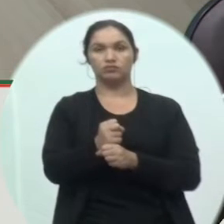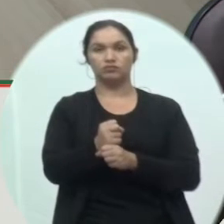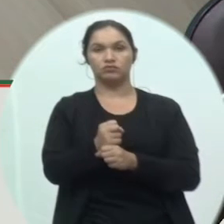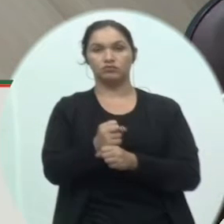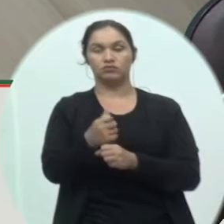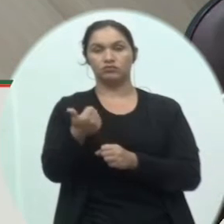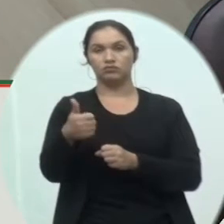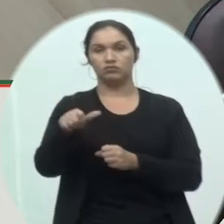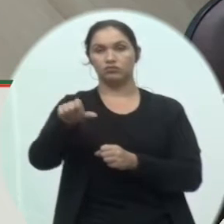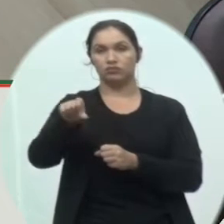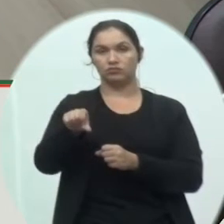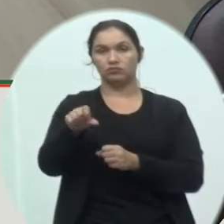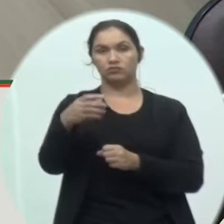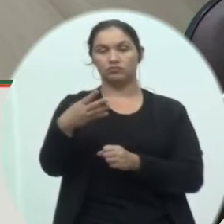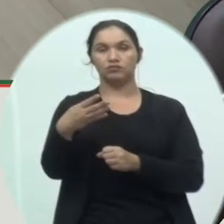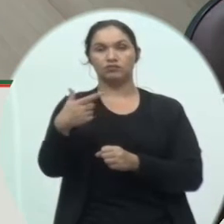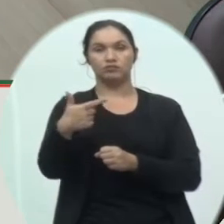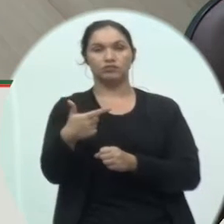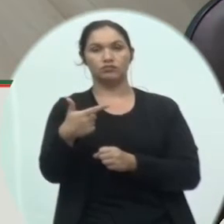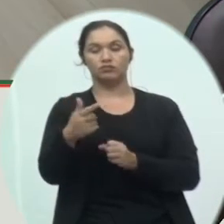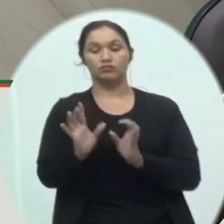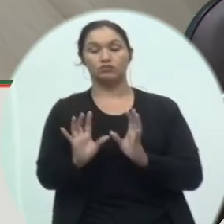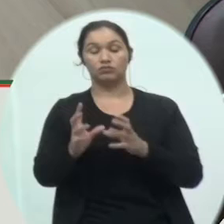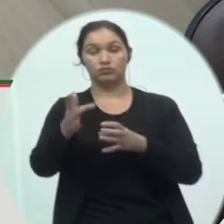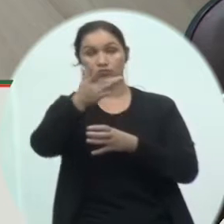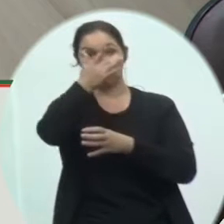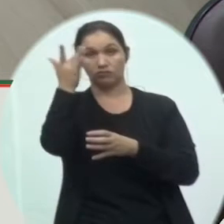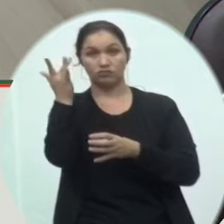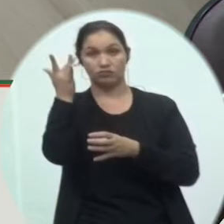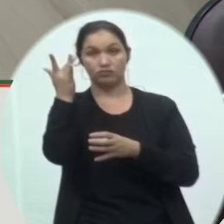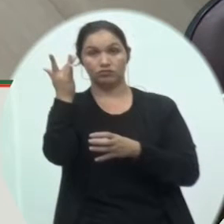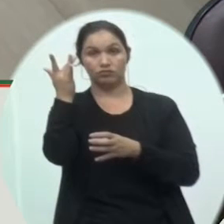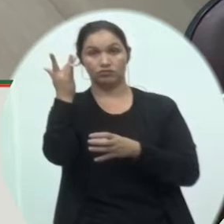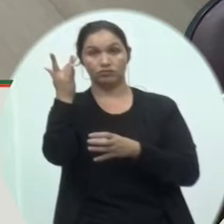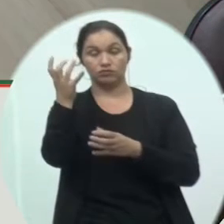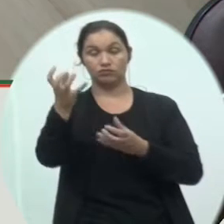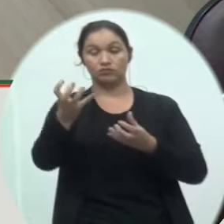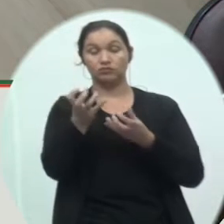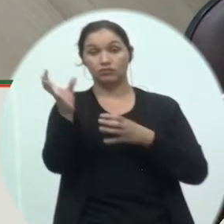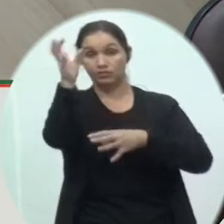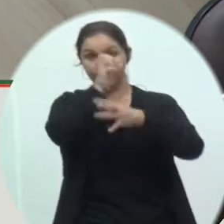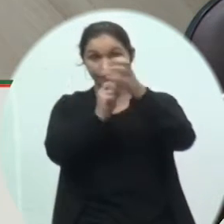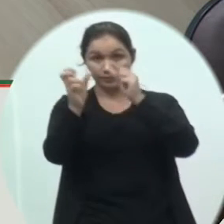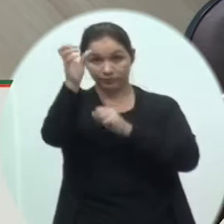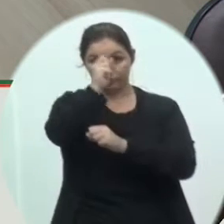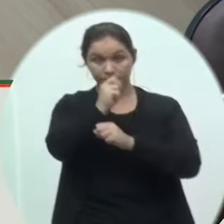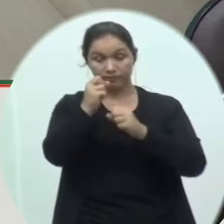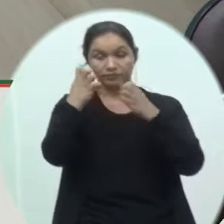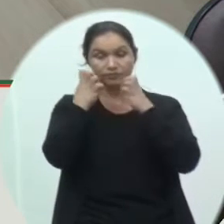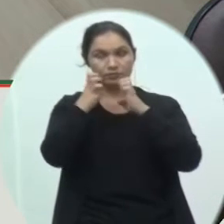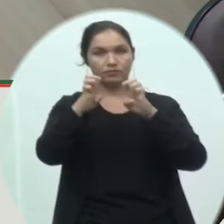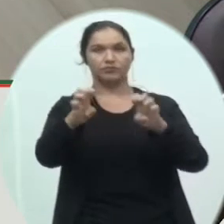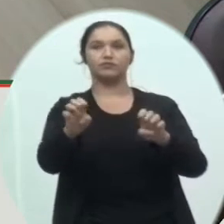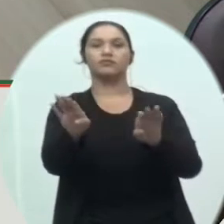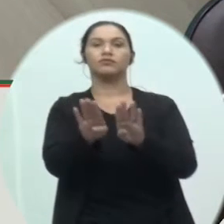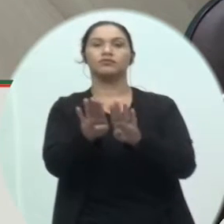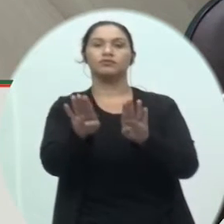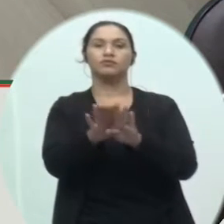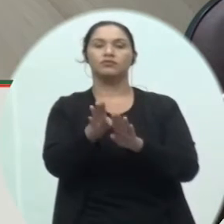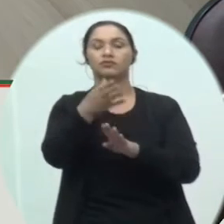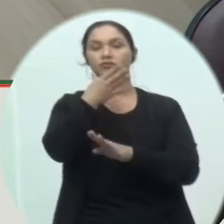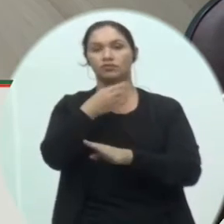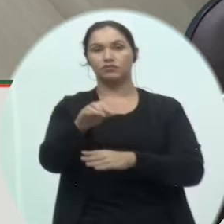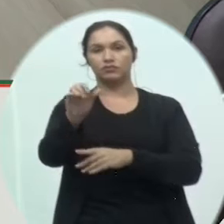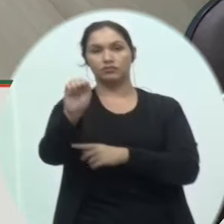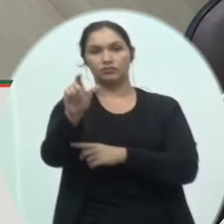o ano de 1942, um grupo de pessoas interessadas no Evangelho e mais o senhor Adalberto